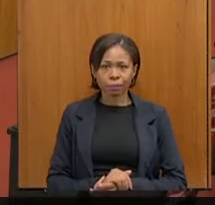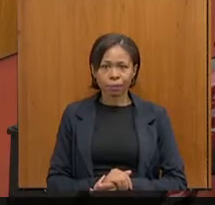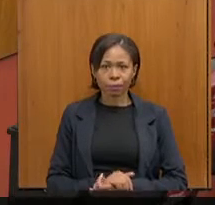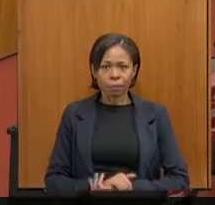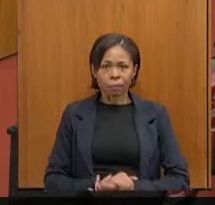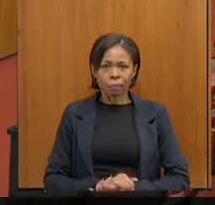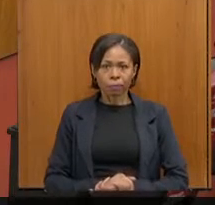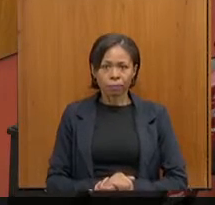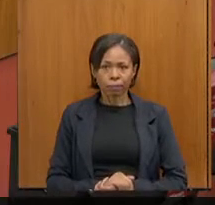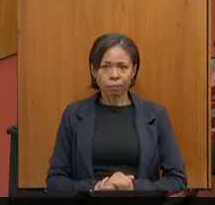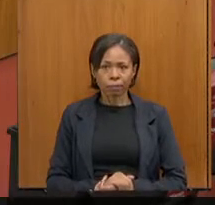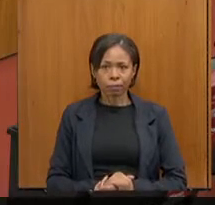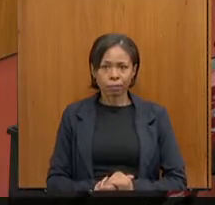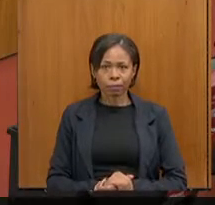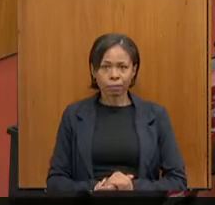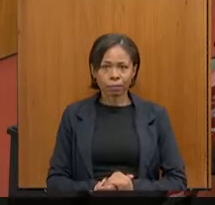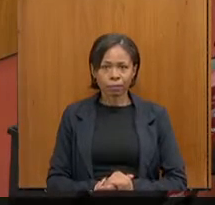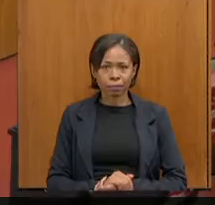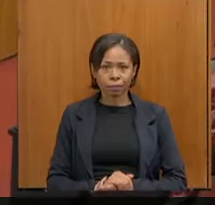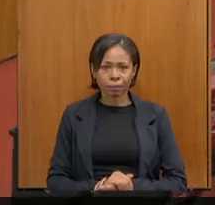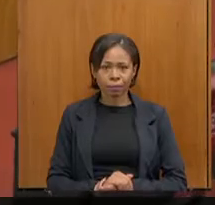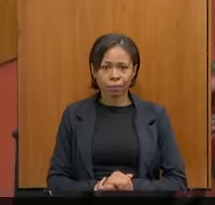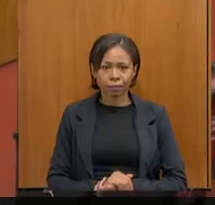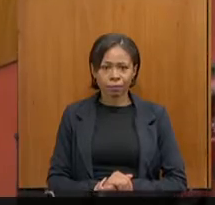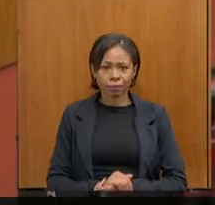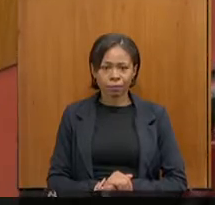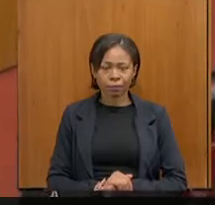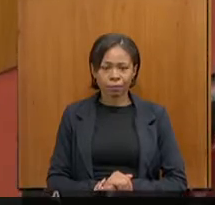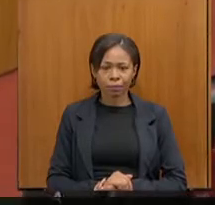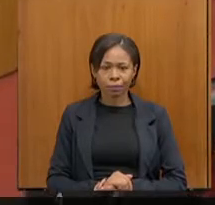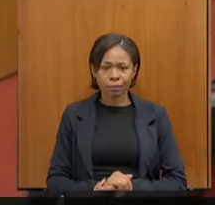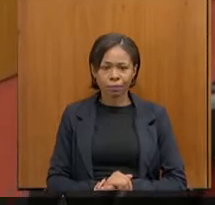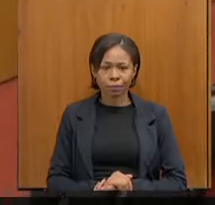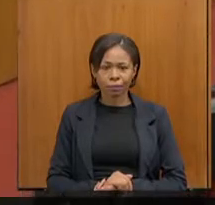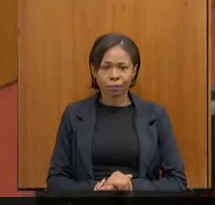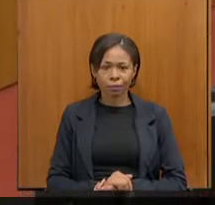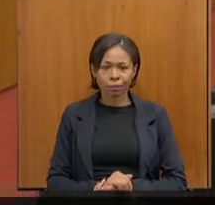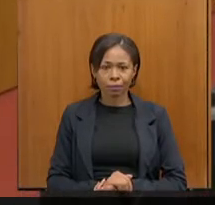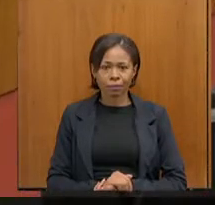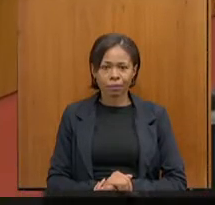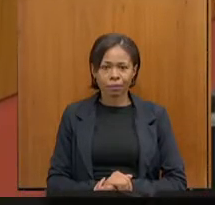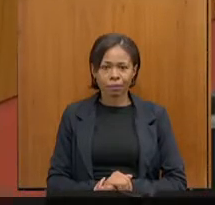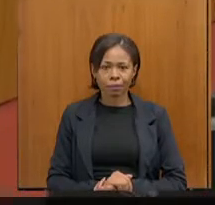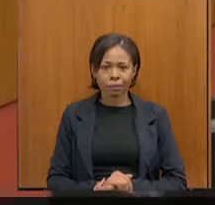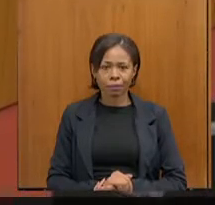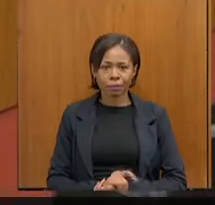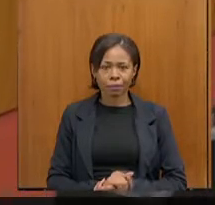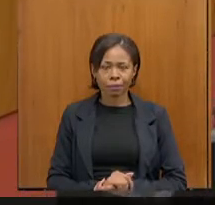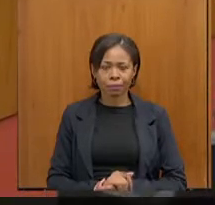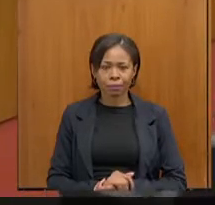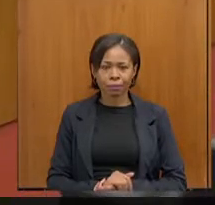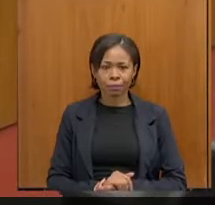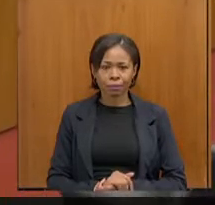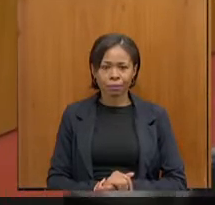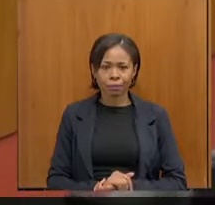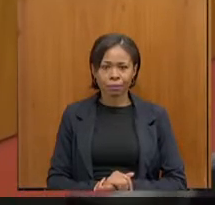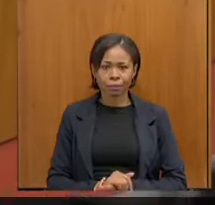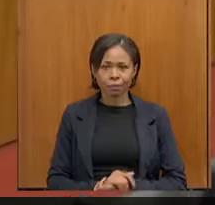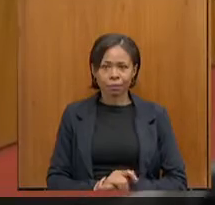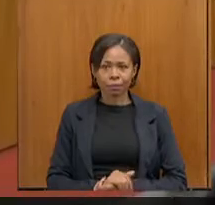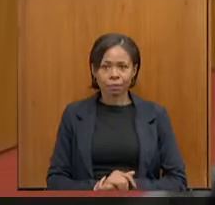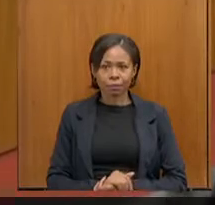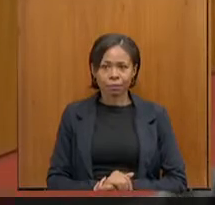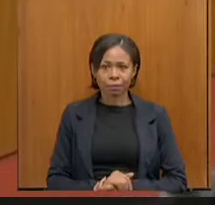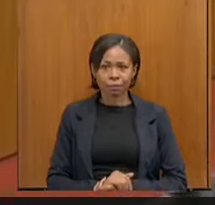né Olá eu sou ninguém Butterfly Oi gente agora eu tenho da